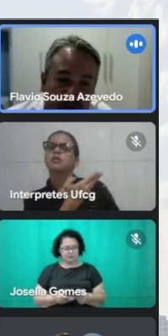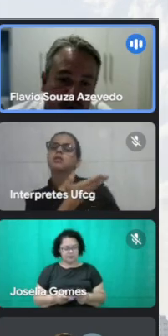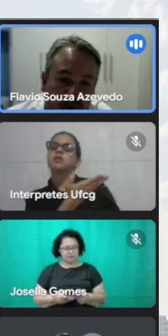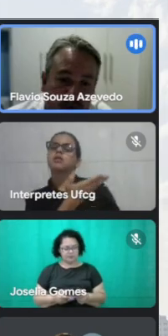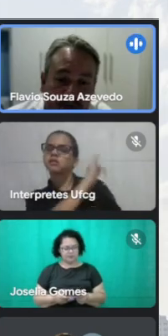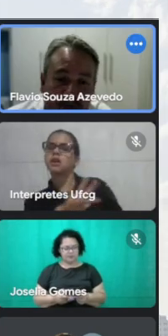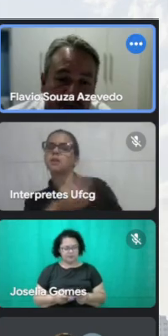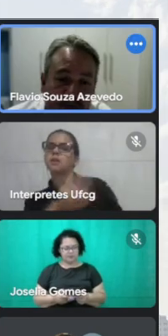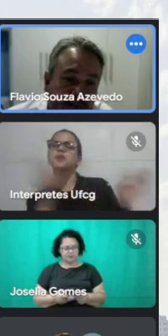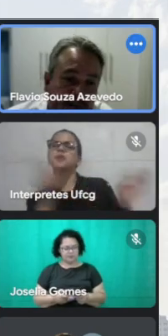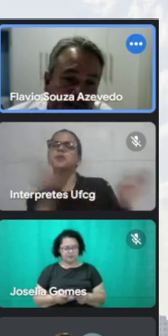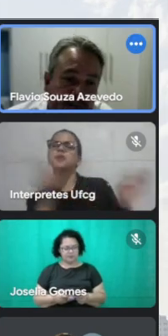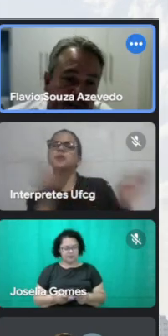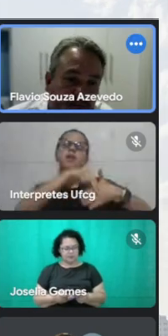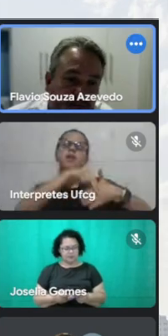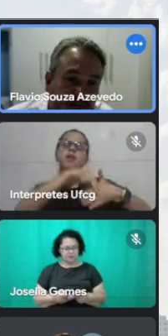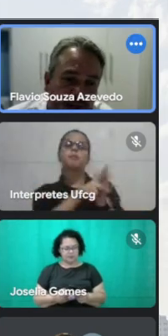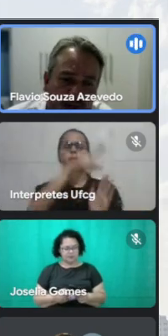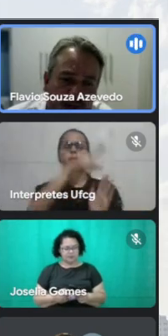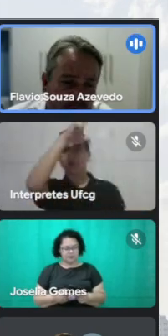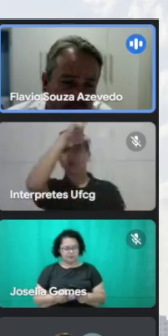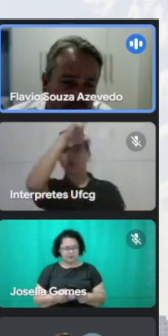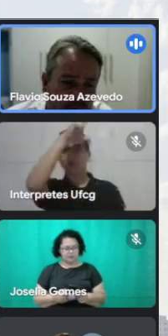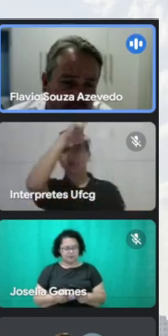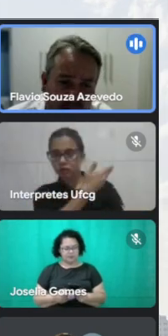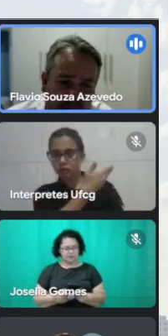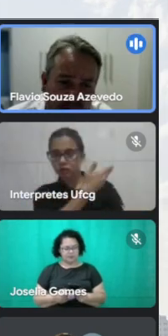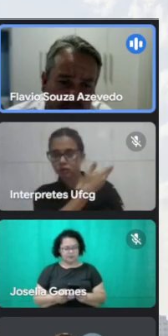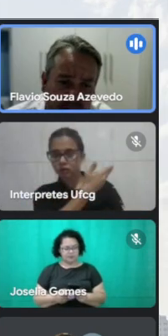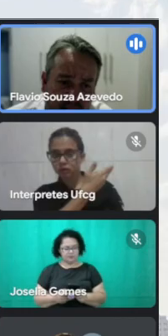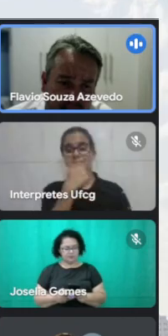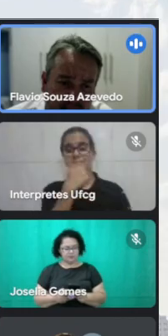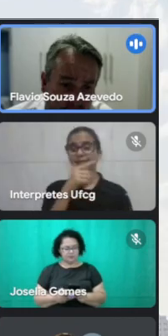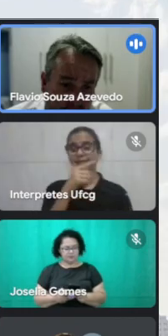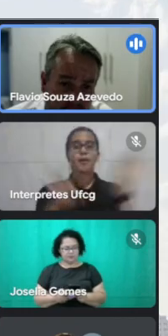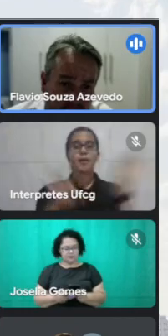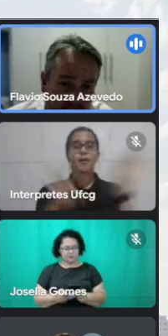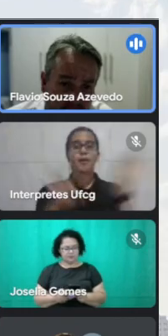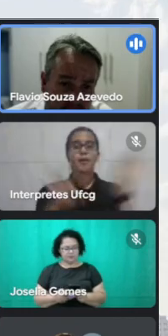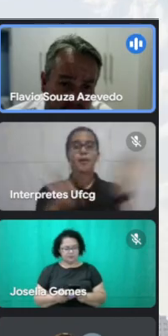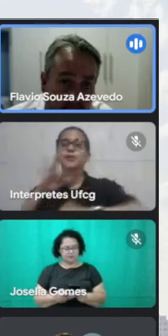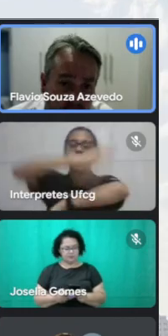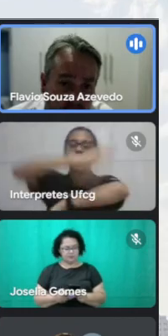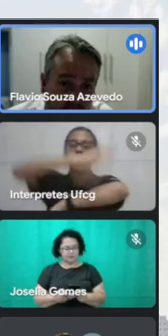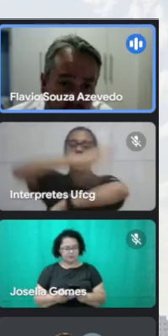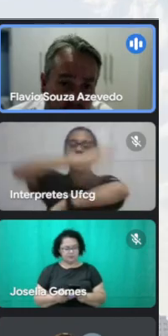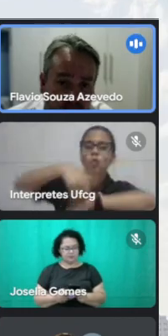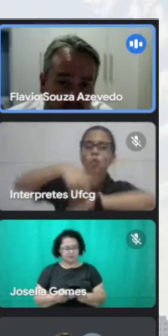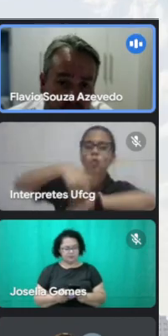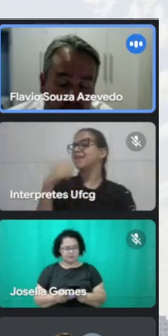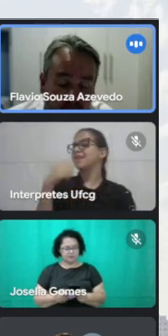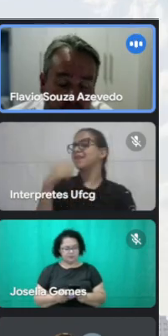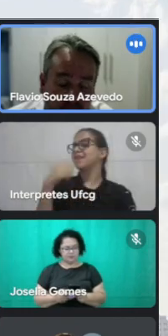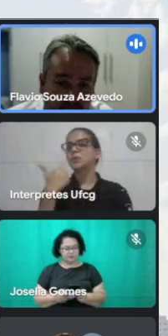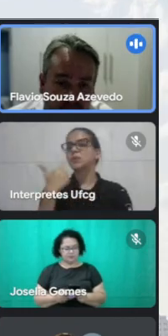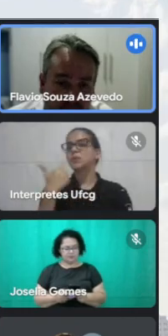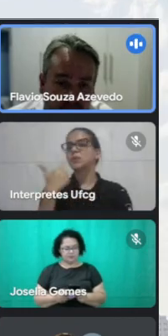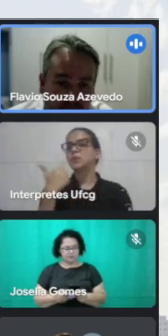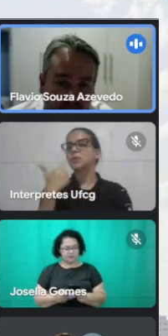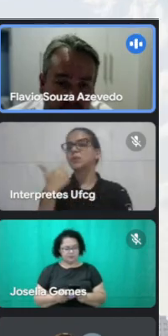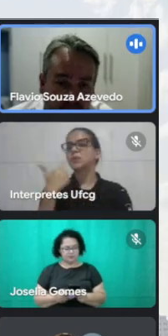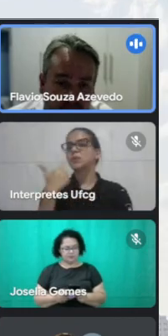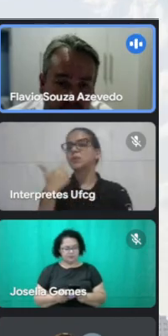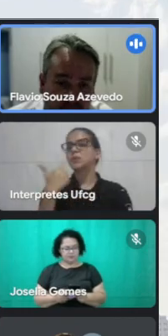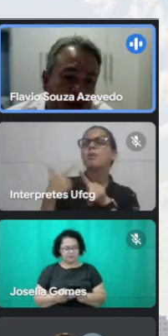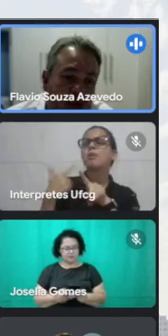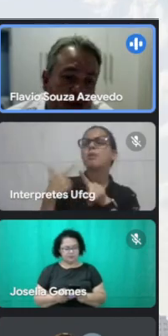da prefeitura. Não tinha pavimento nas margens, era local de deposição de depósito de